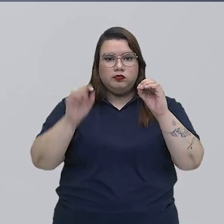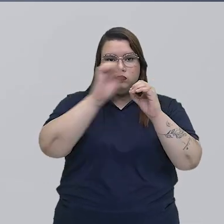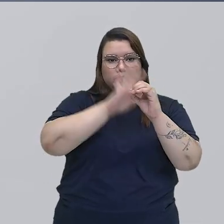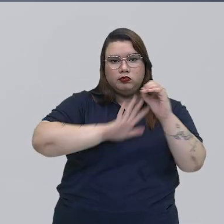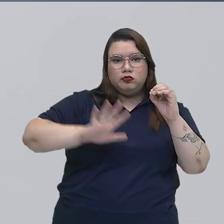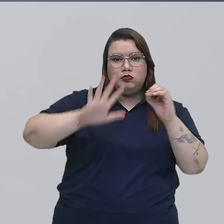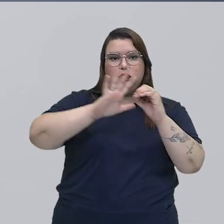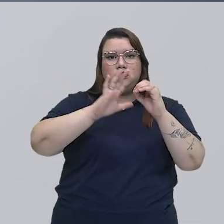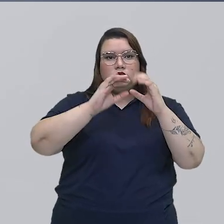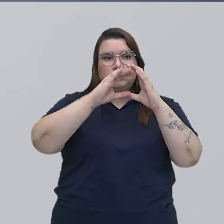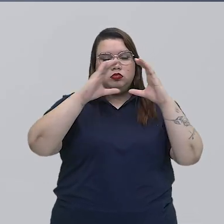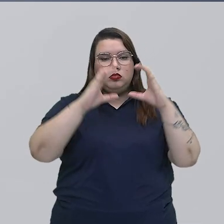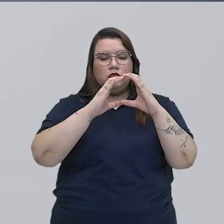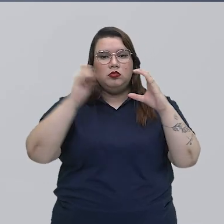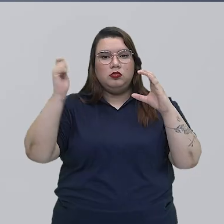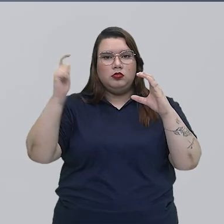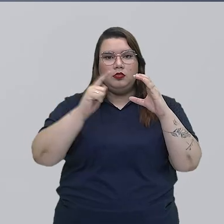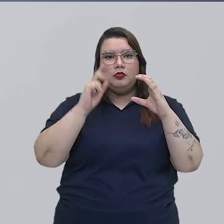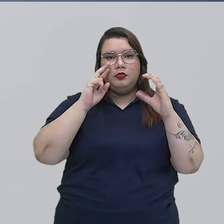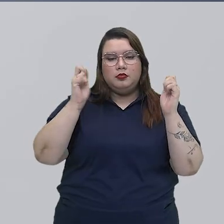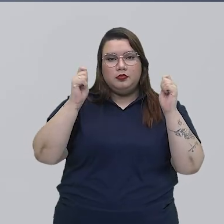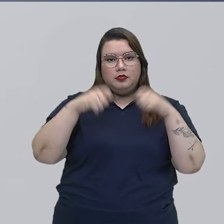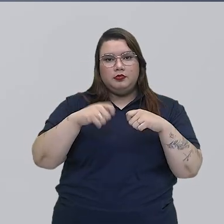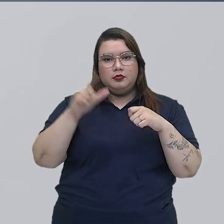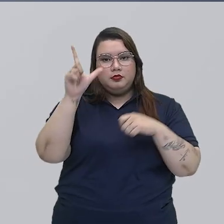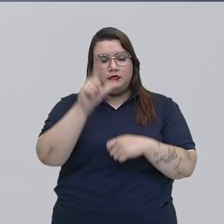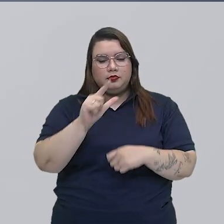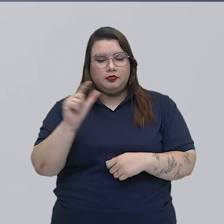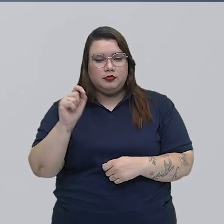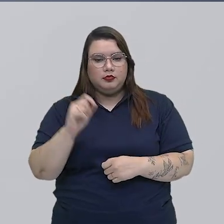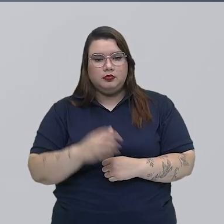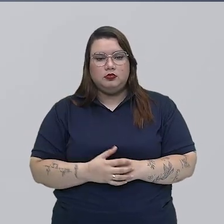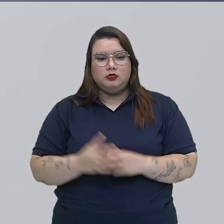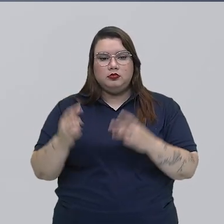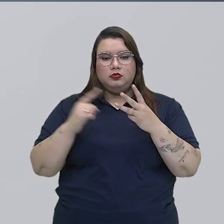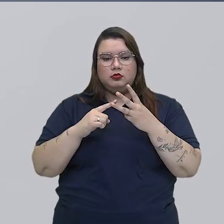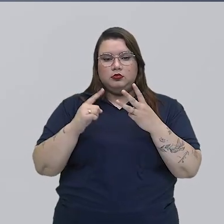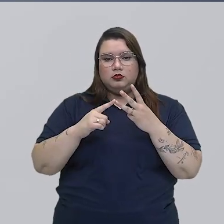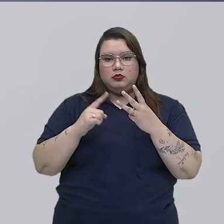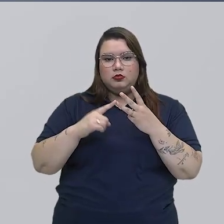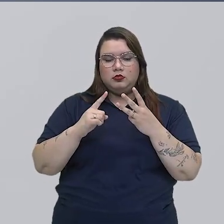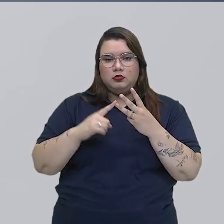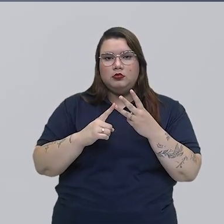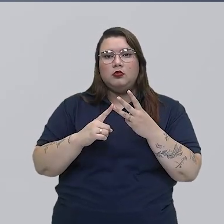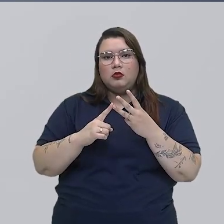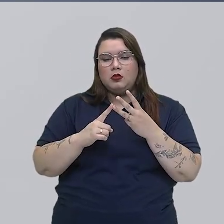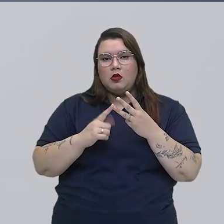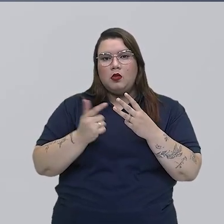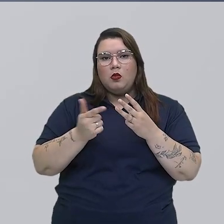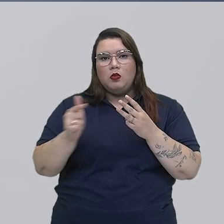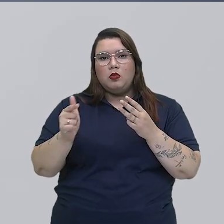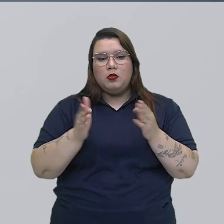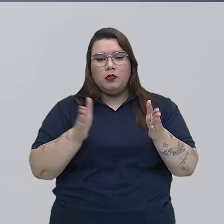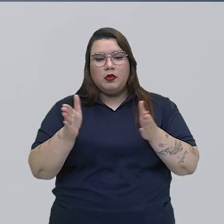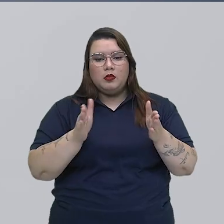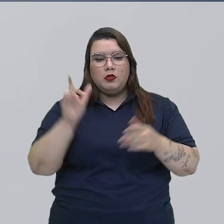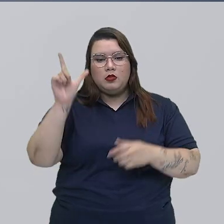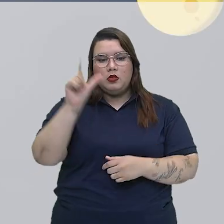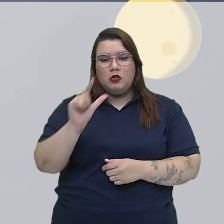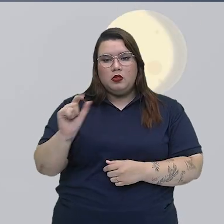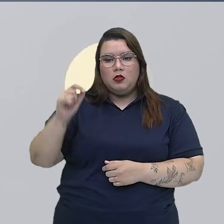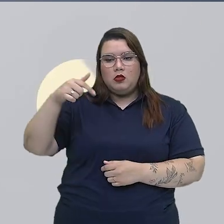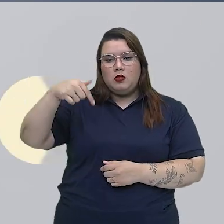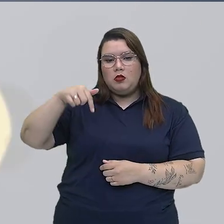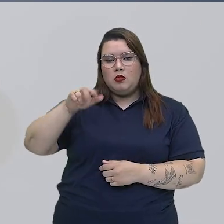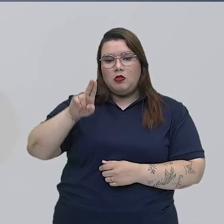bem redondinha aí no céu. E aí nós temos a fase quarto crescente,